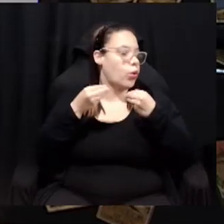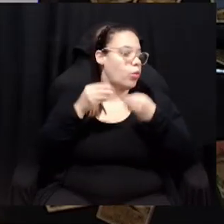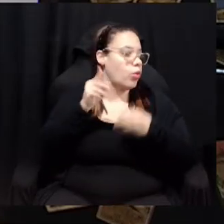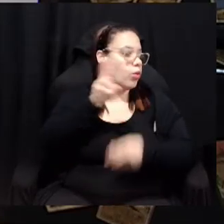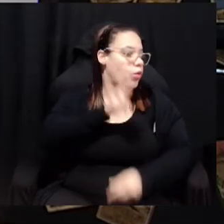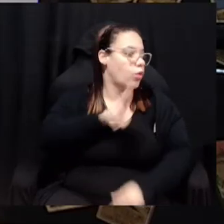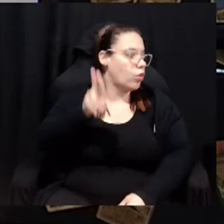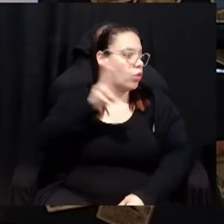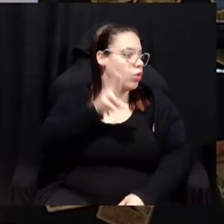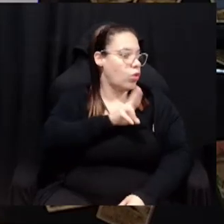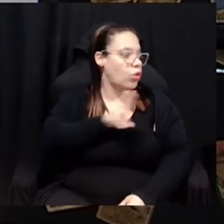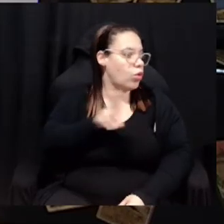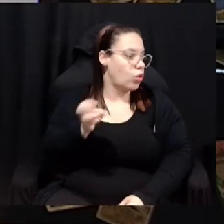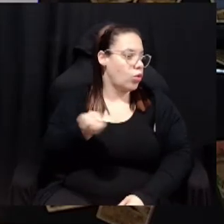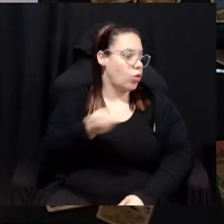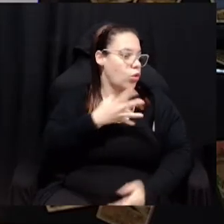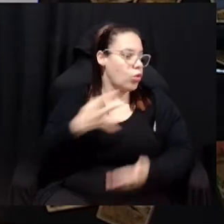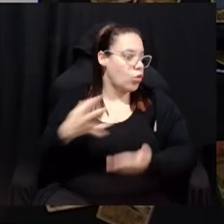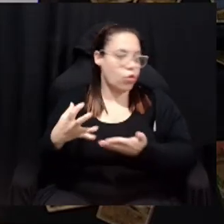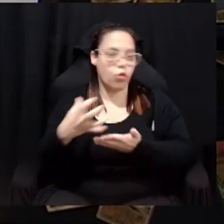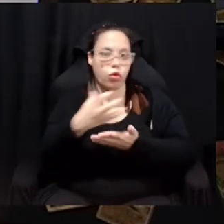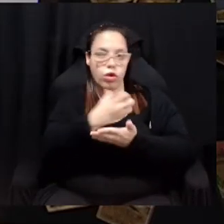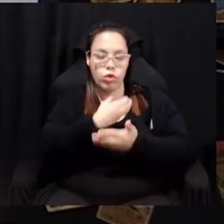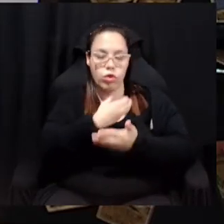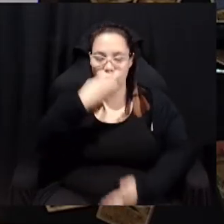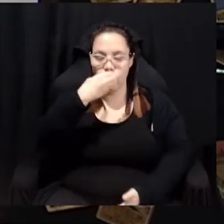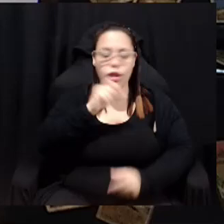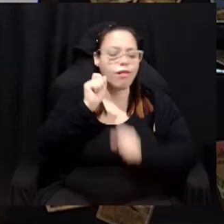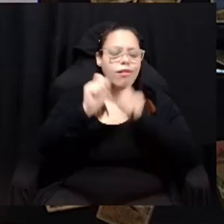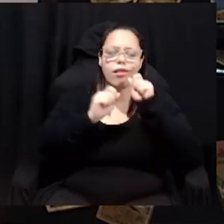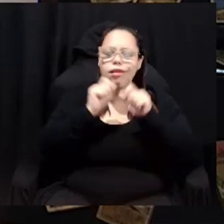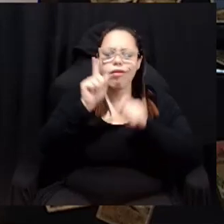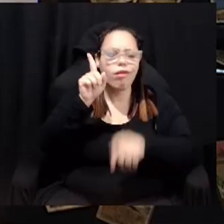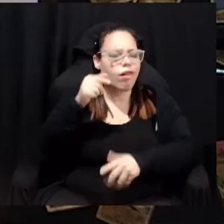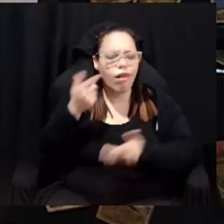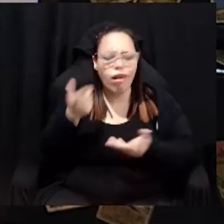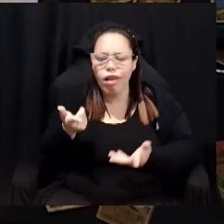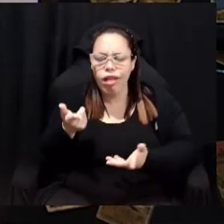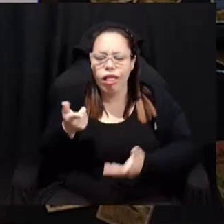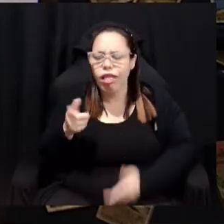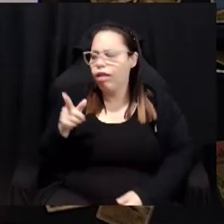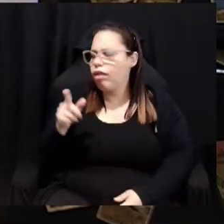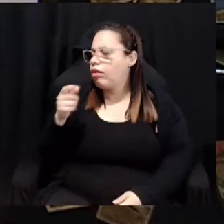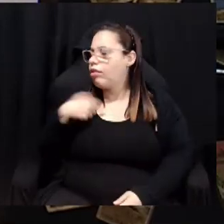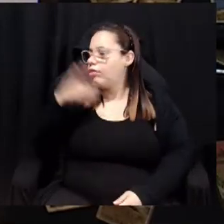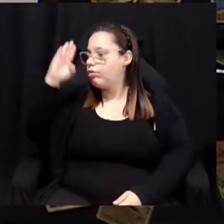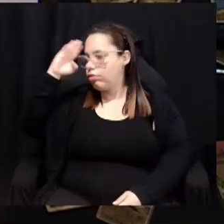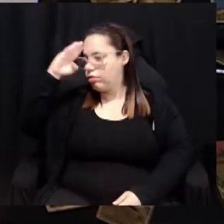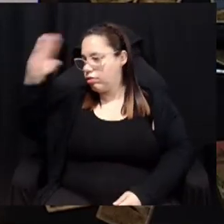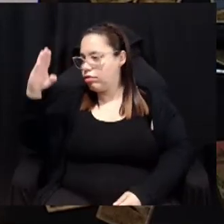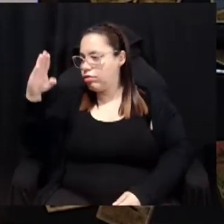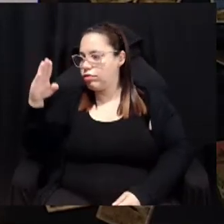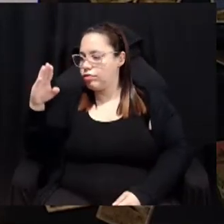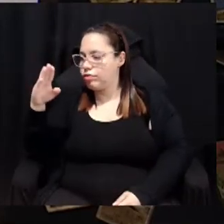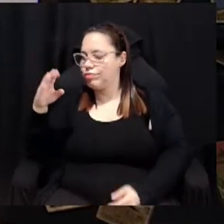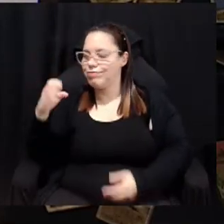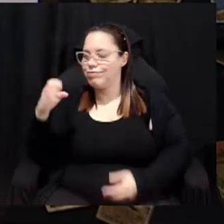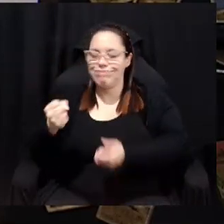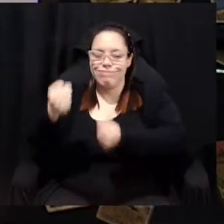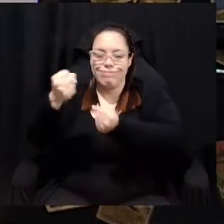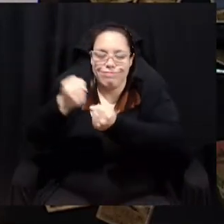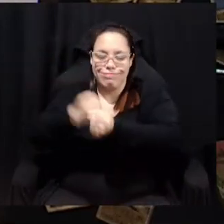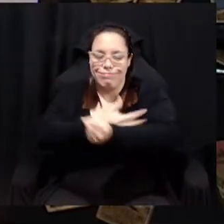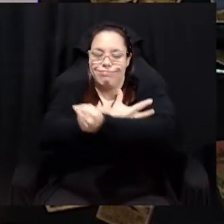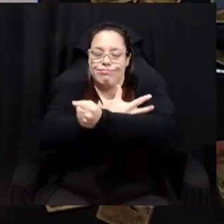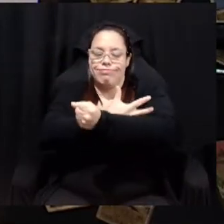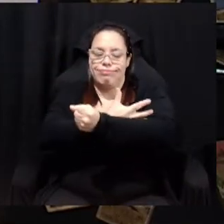logo, resgatar frutas, o que é isso? Essa é a nossa principal parte que nos mais emociona e nos